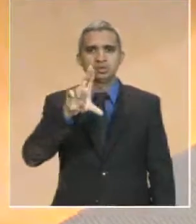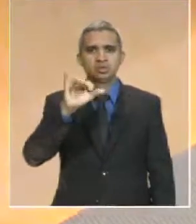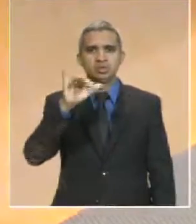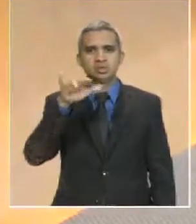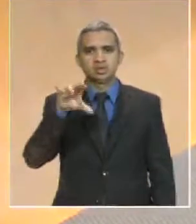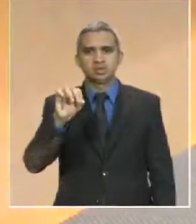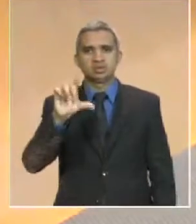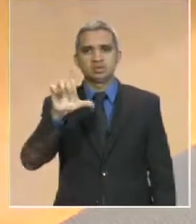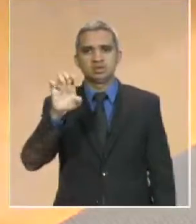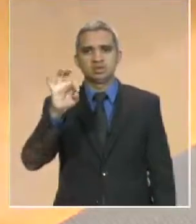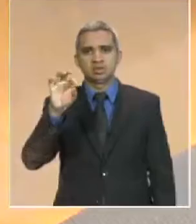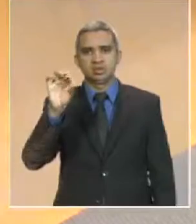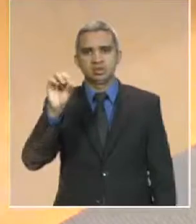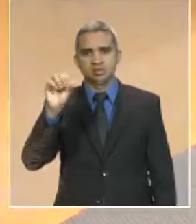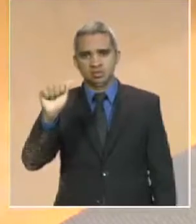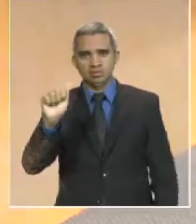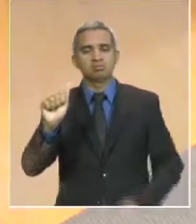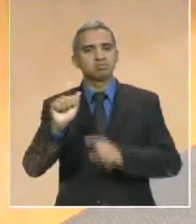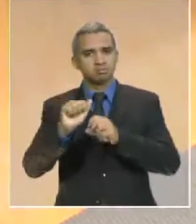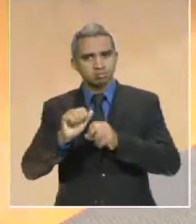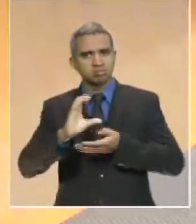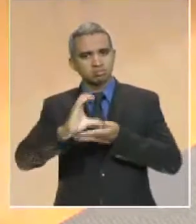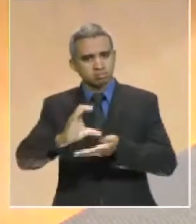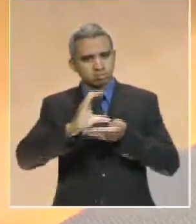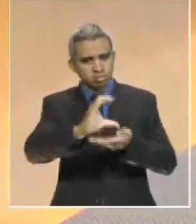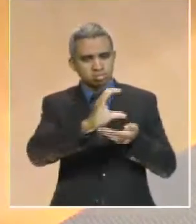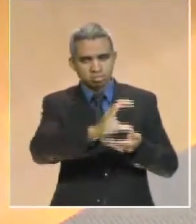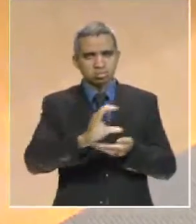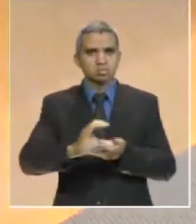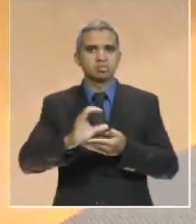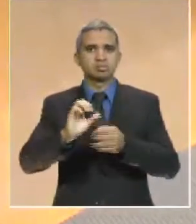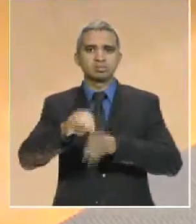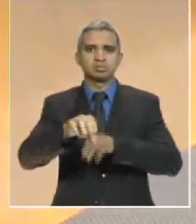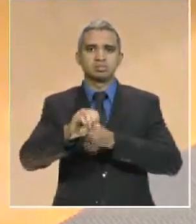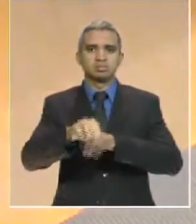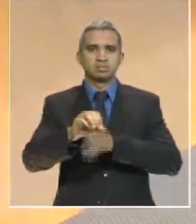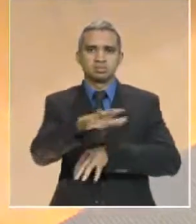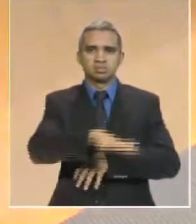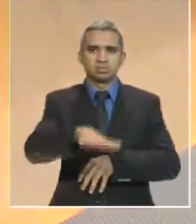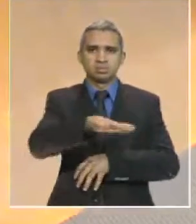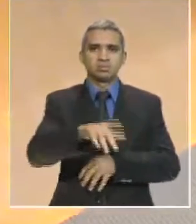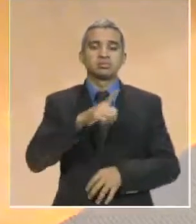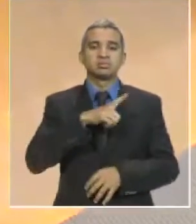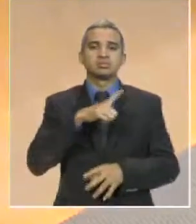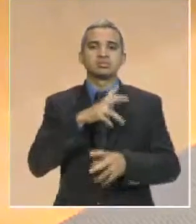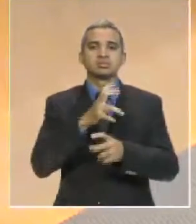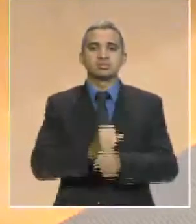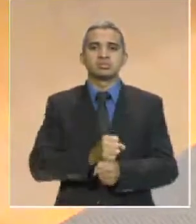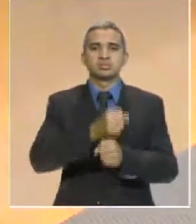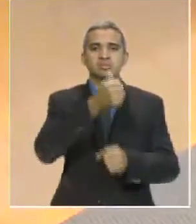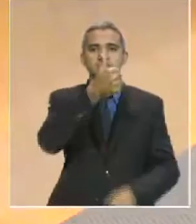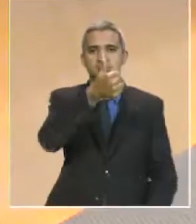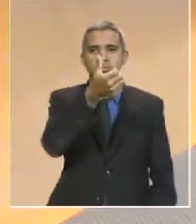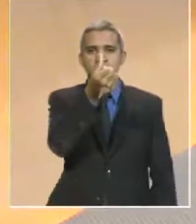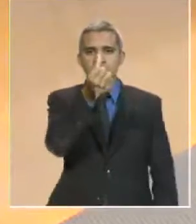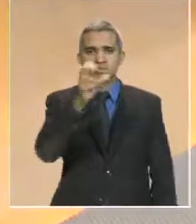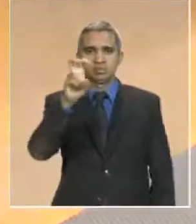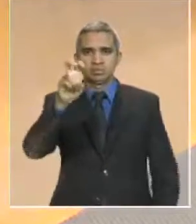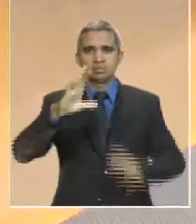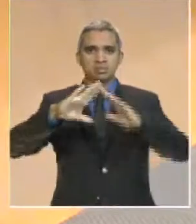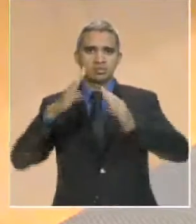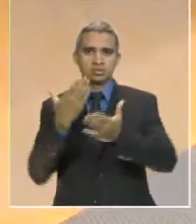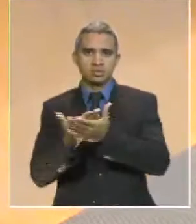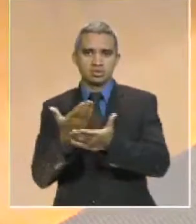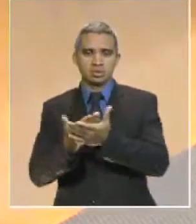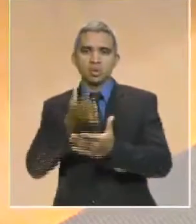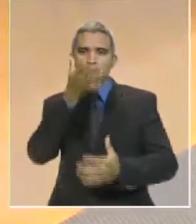do nosso município. Em Timon existe uma rede de 165 escolas, quase 90%